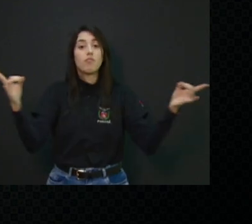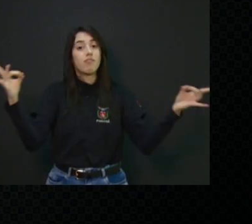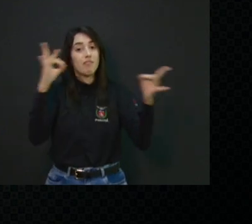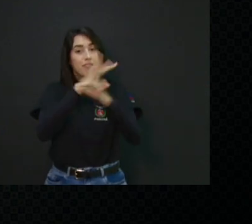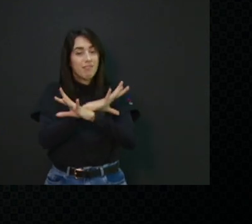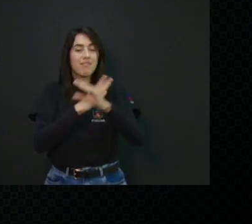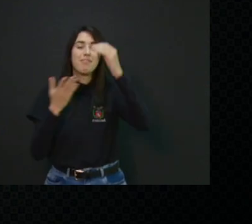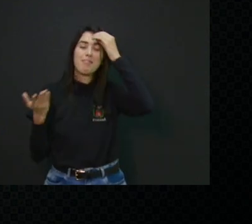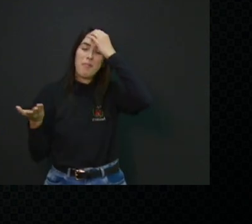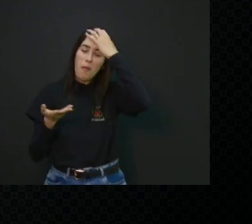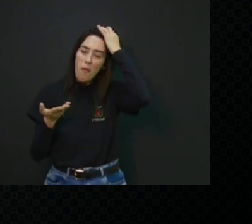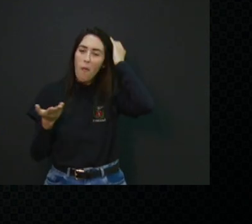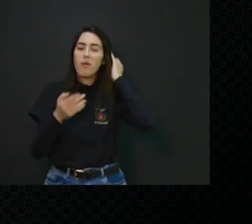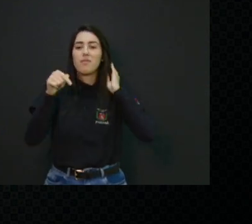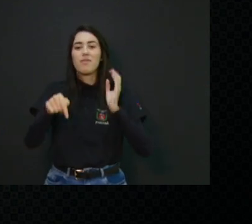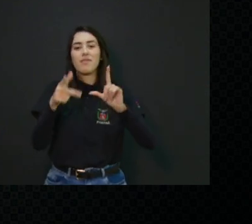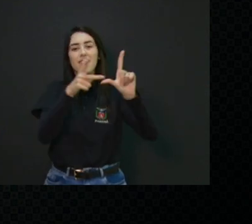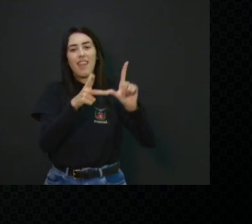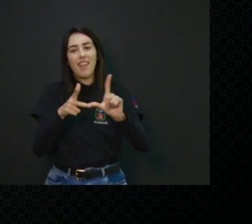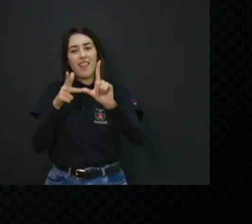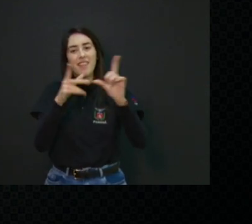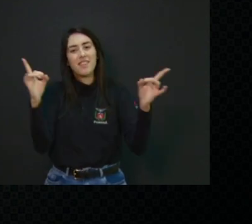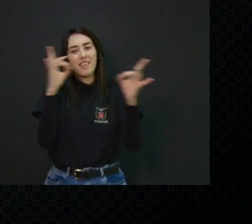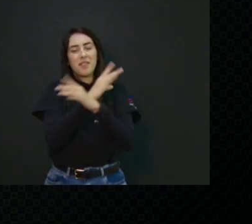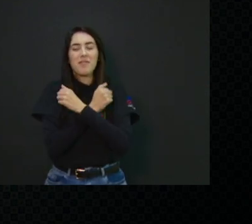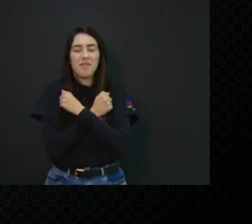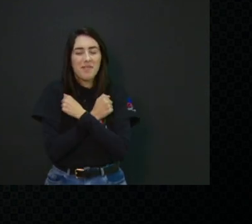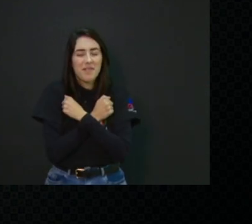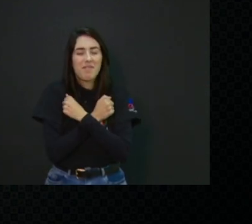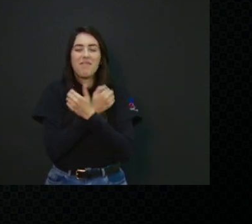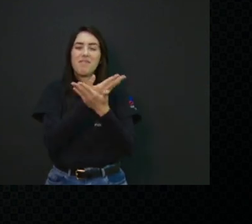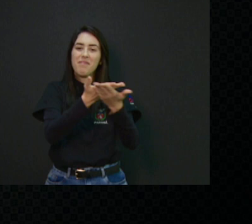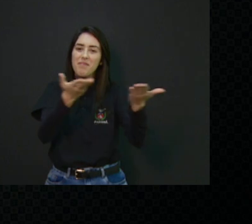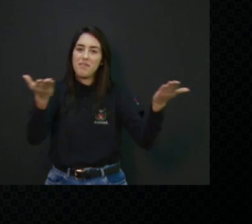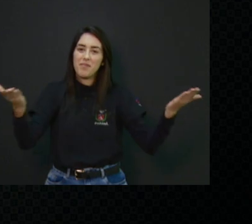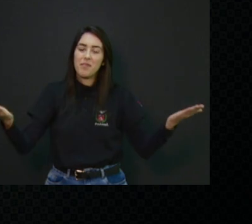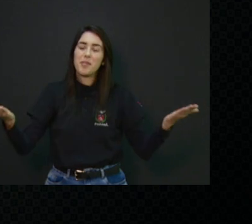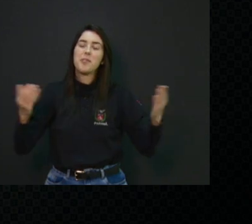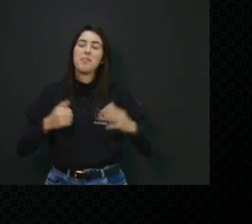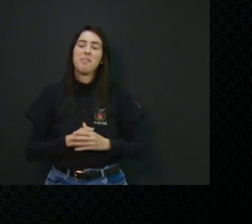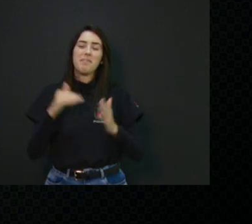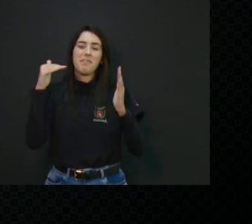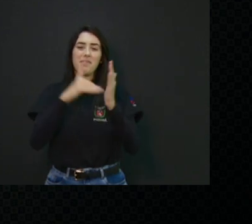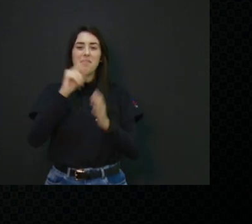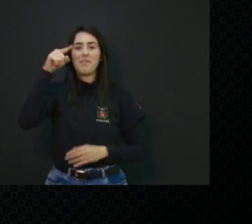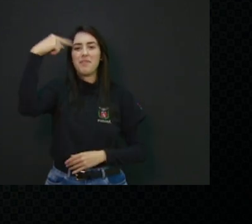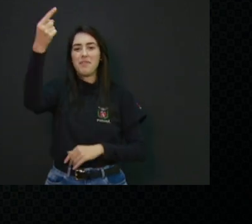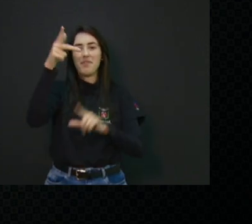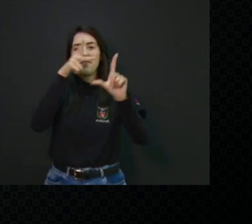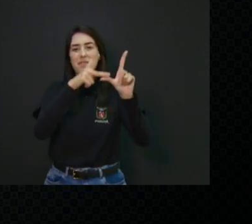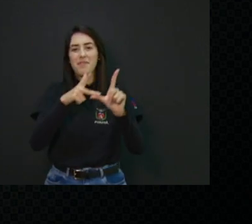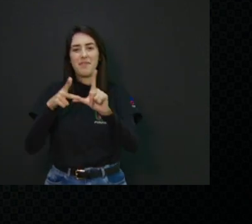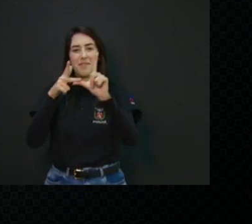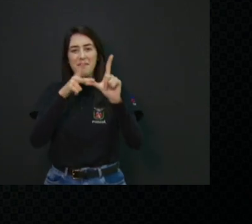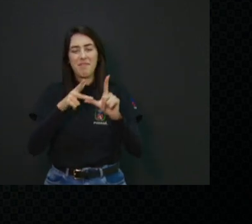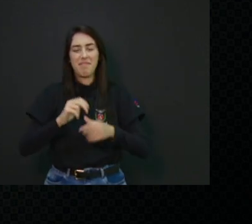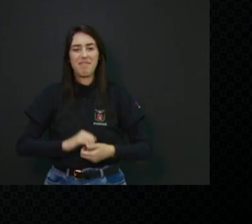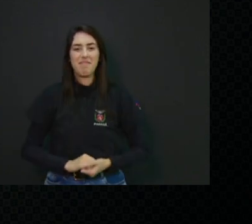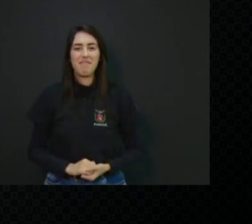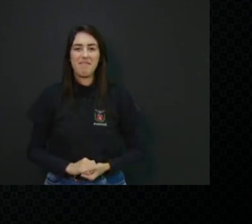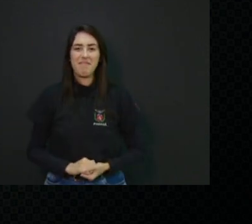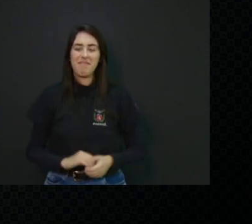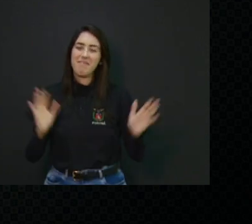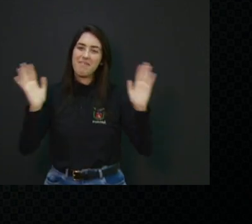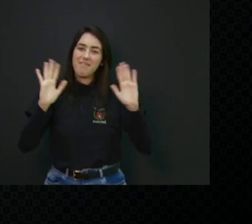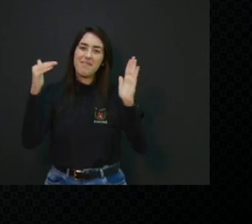hoje essa nossa live. Um abraço a todos, né, e até a nossa próxima live.